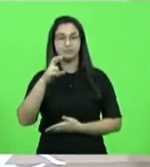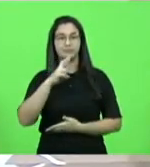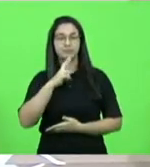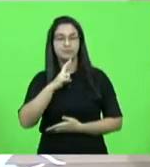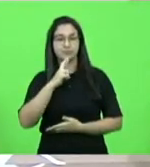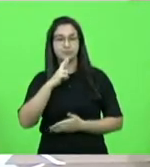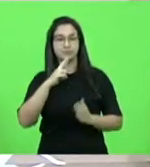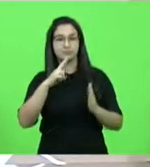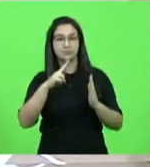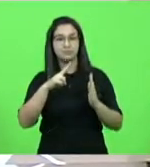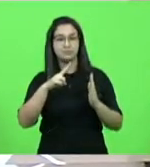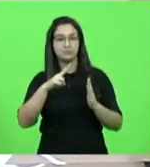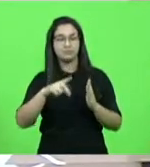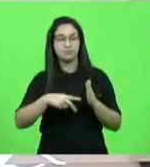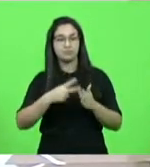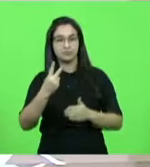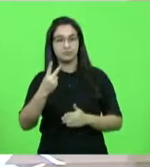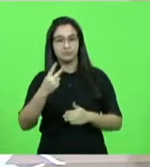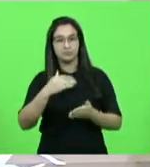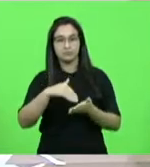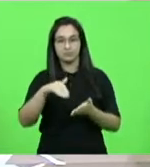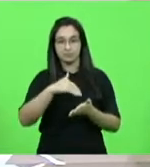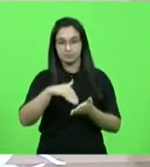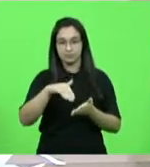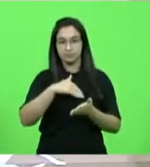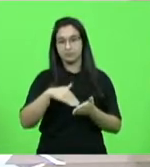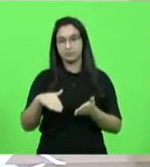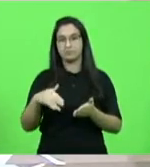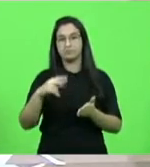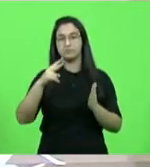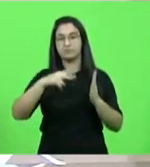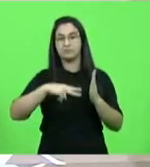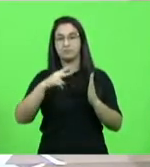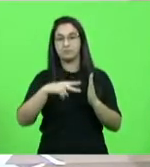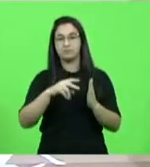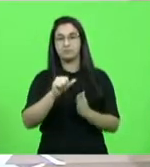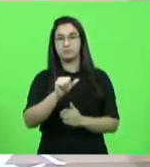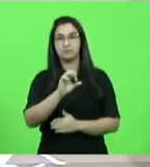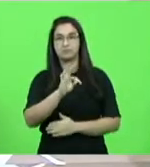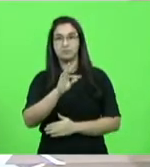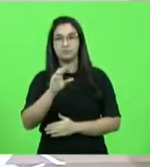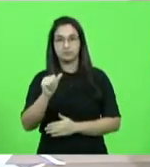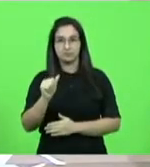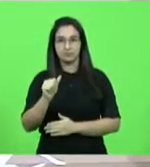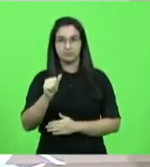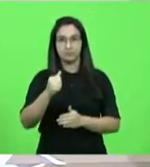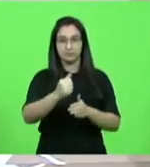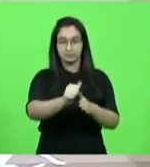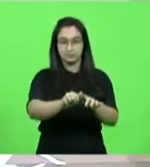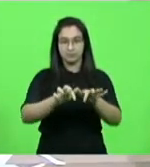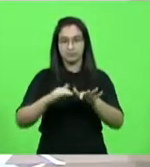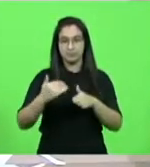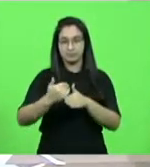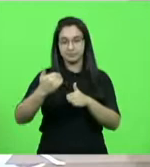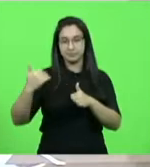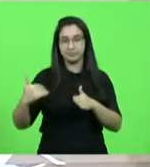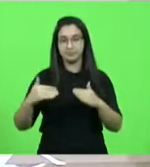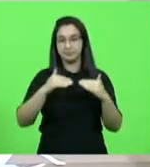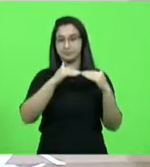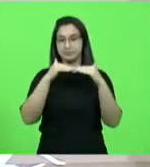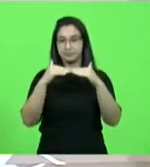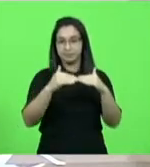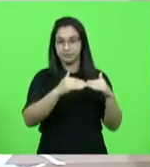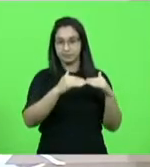Minotto, segundo secretário, para proceder à leitura da ata, das atas das sessões anteriores que,